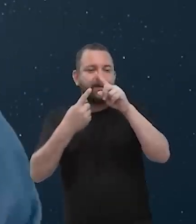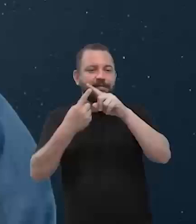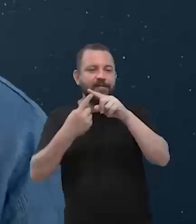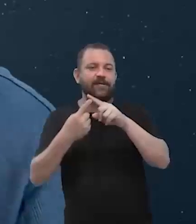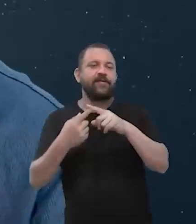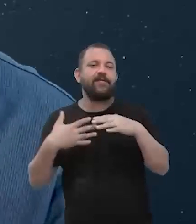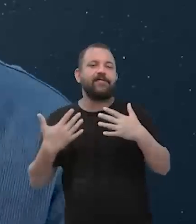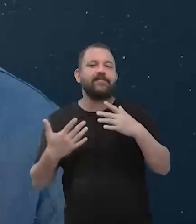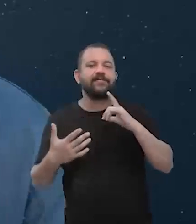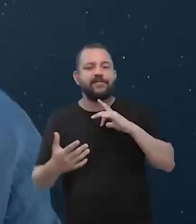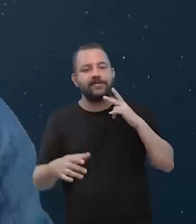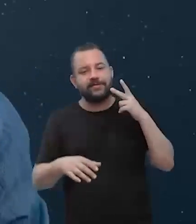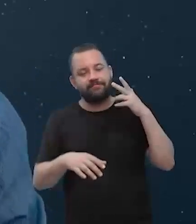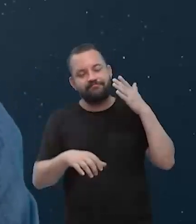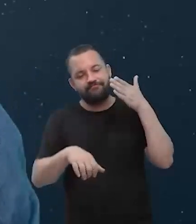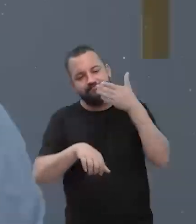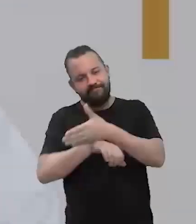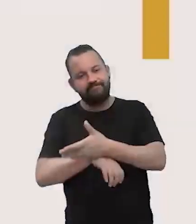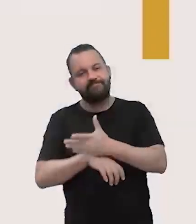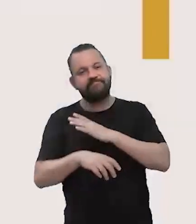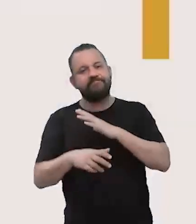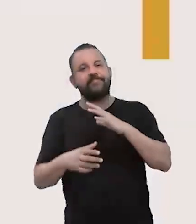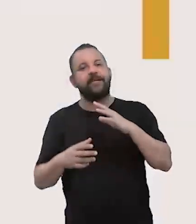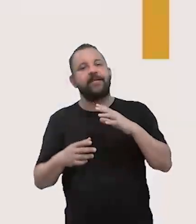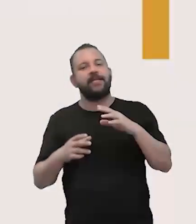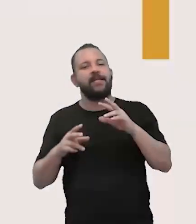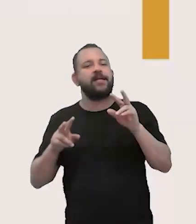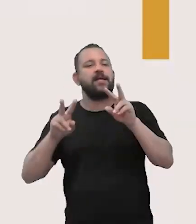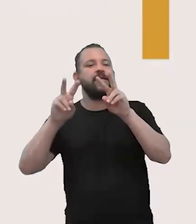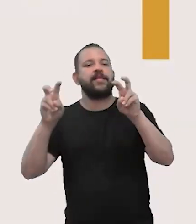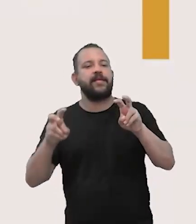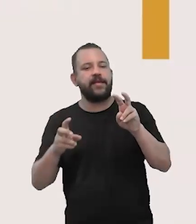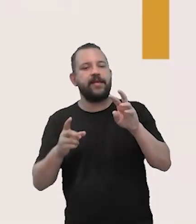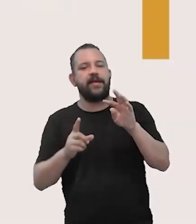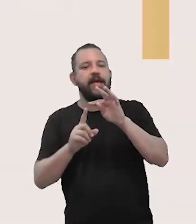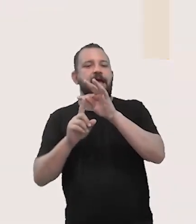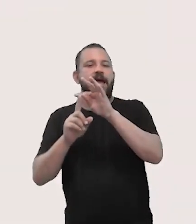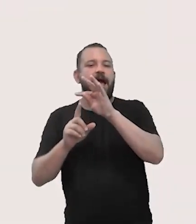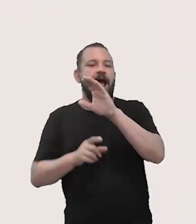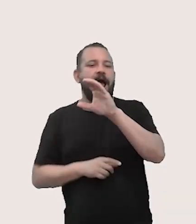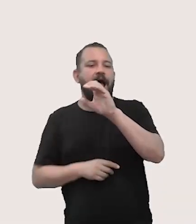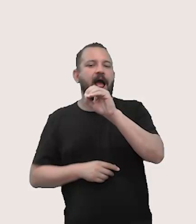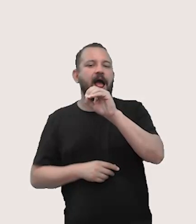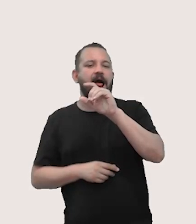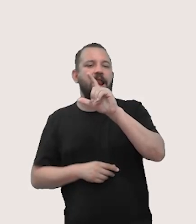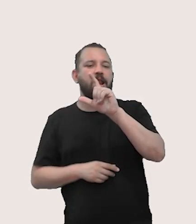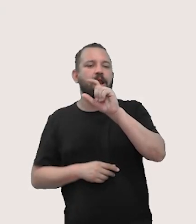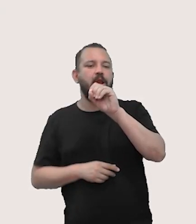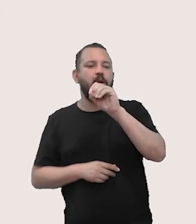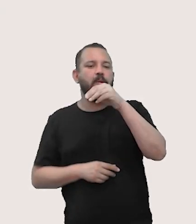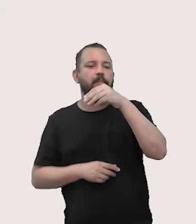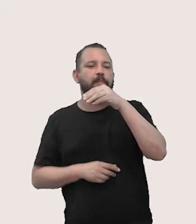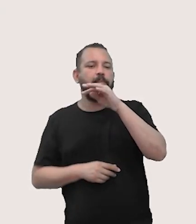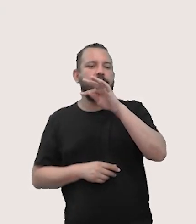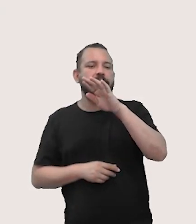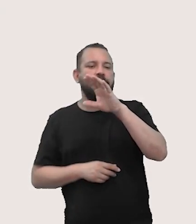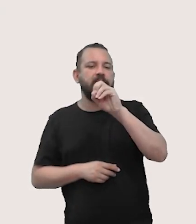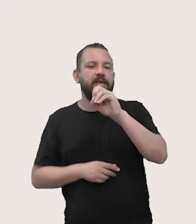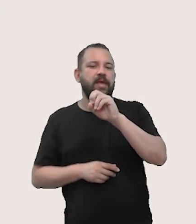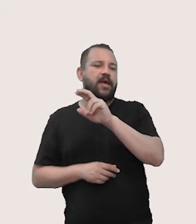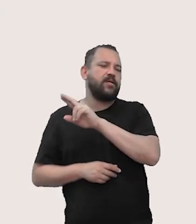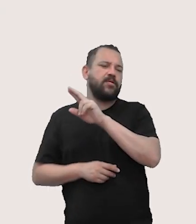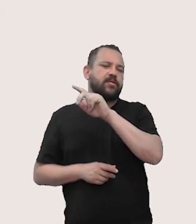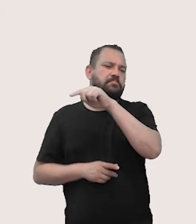nos vestibulares, que é a calorimetria, tá? E de cara a gente já tem que entender que esse nome tem